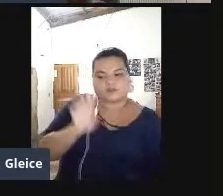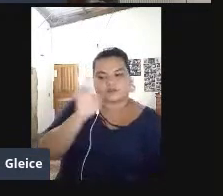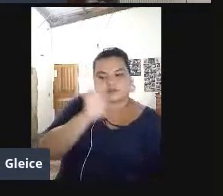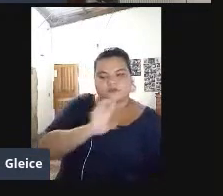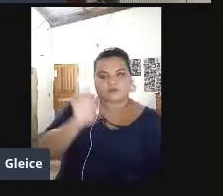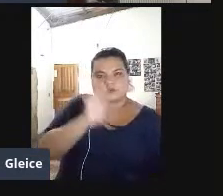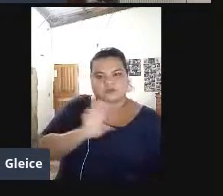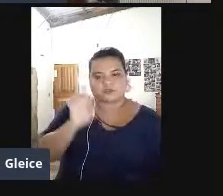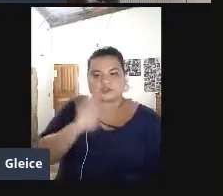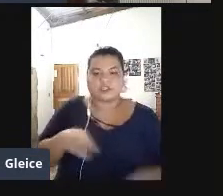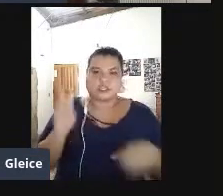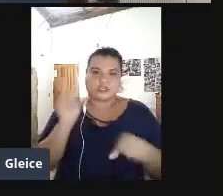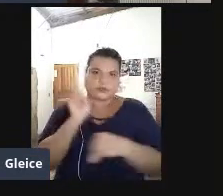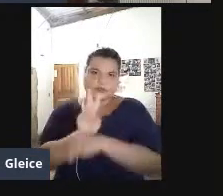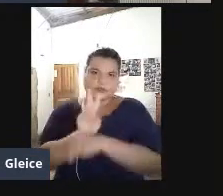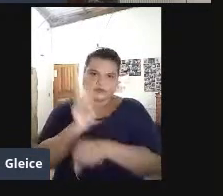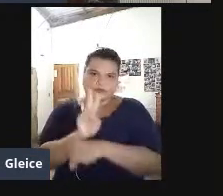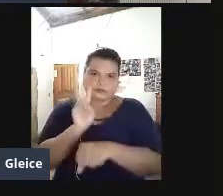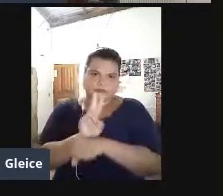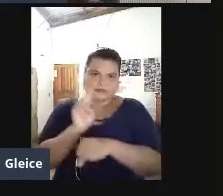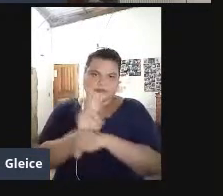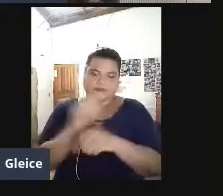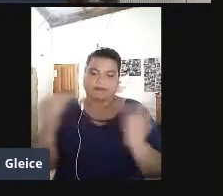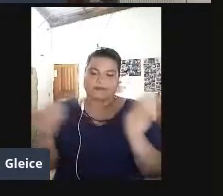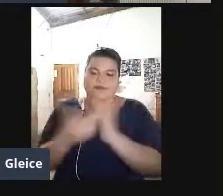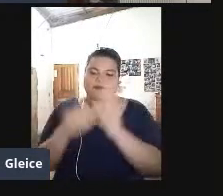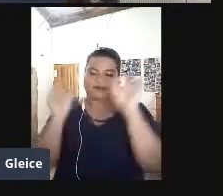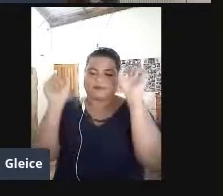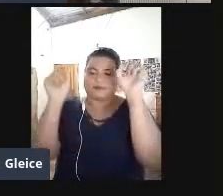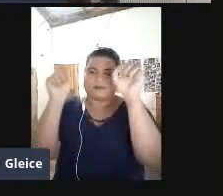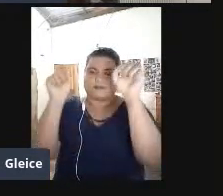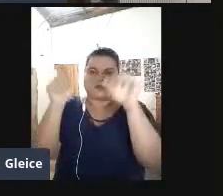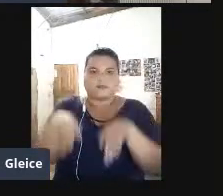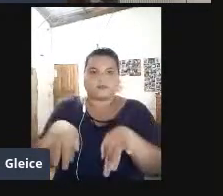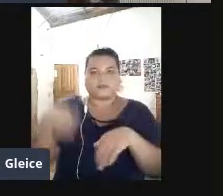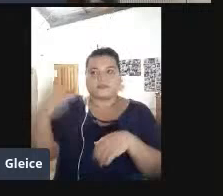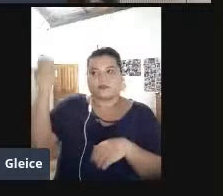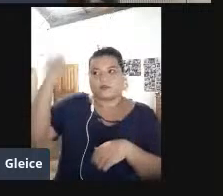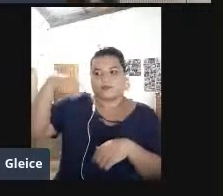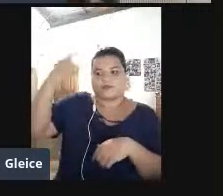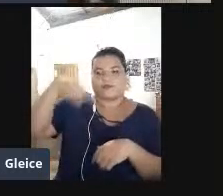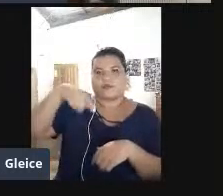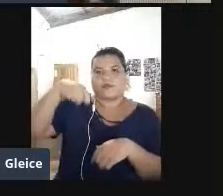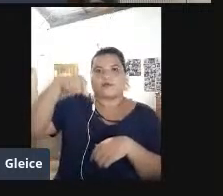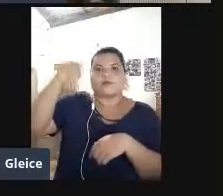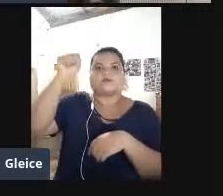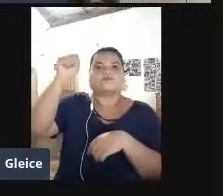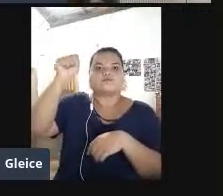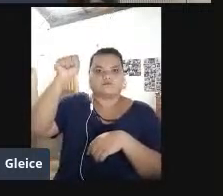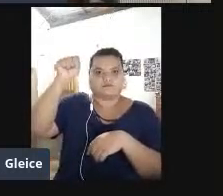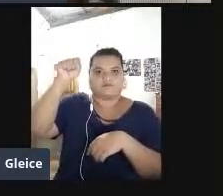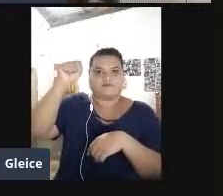da infusão. Primeiro porque alguns desses produtos, eles gelatinizam. E à medida que eles gelatinizam,